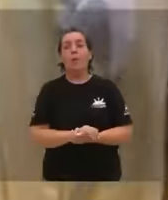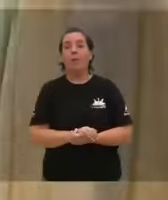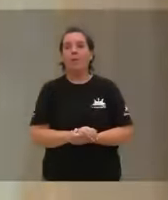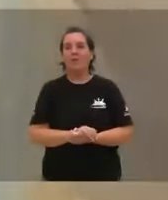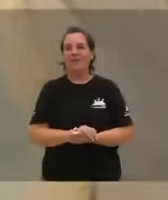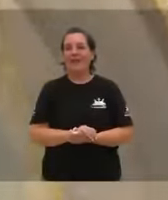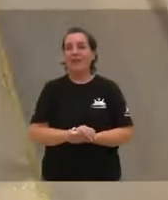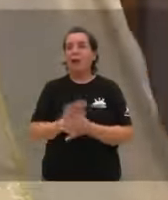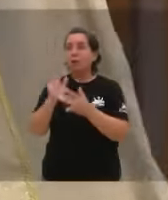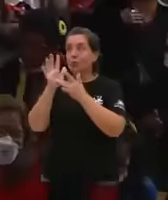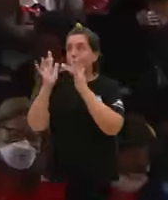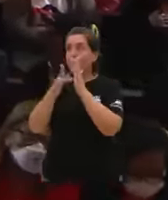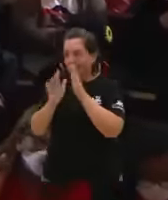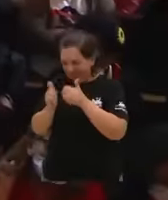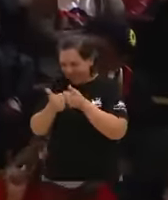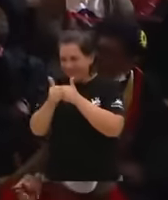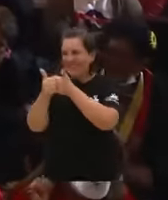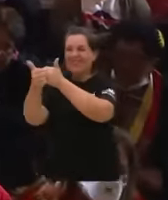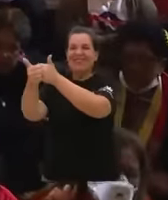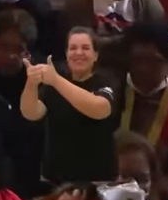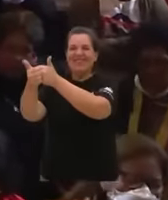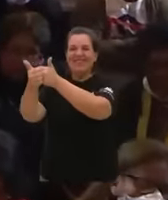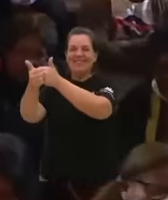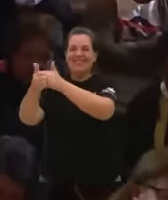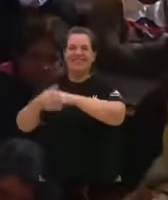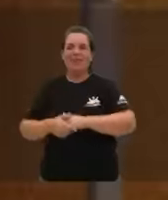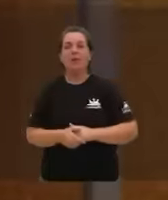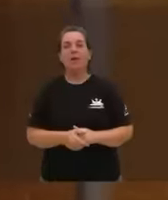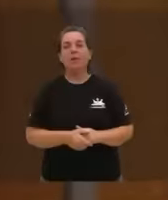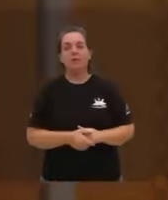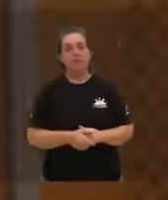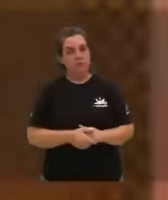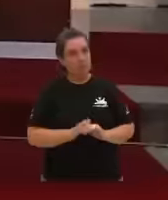de seguir Jesus Cristo.